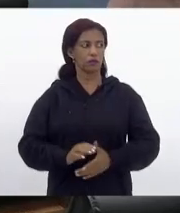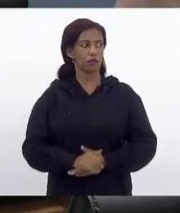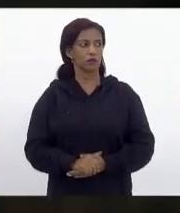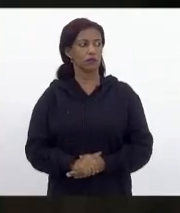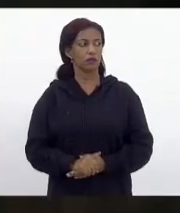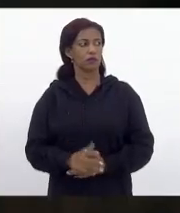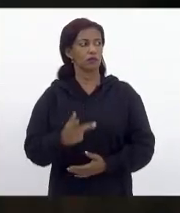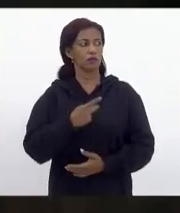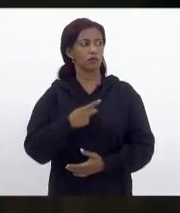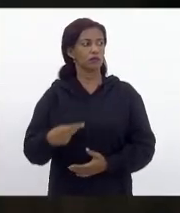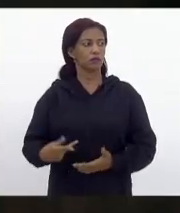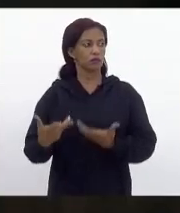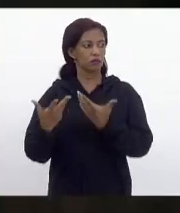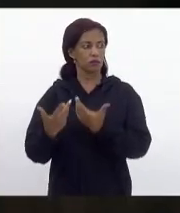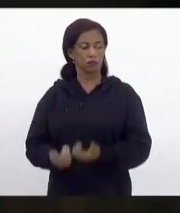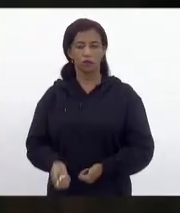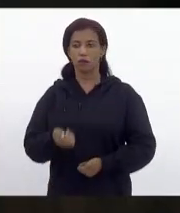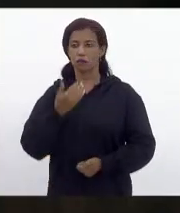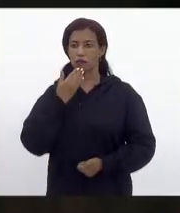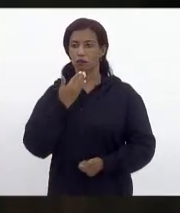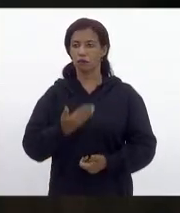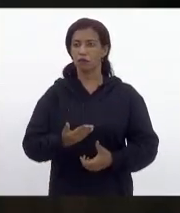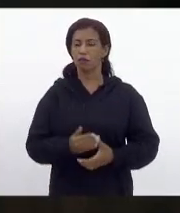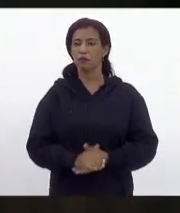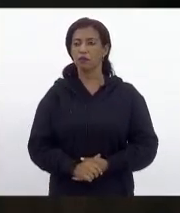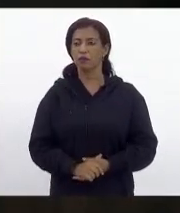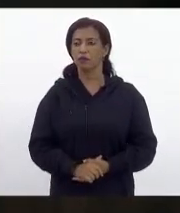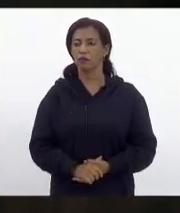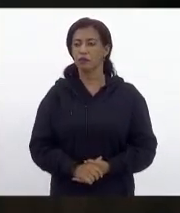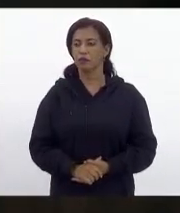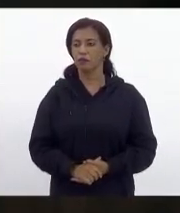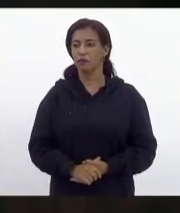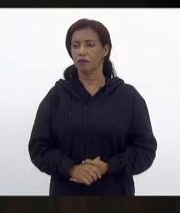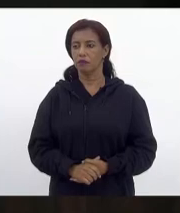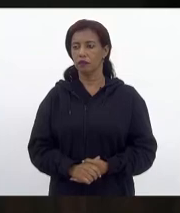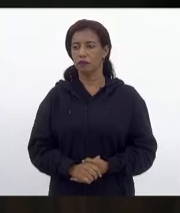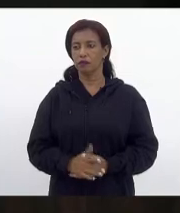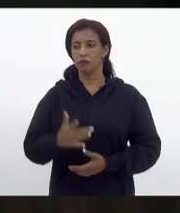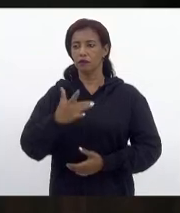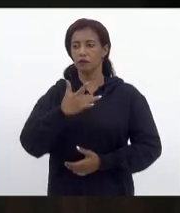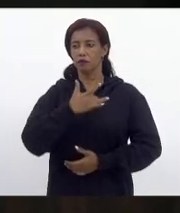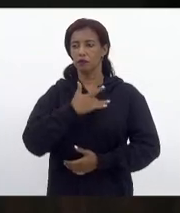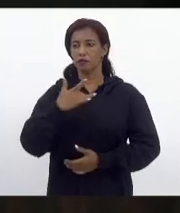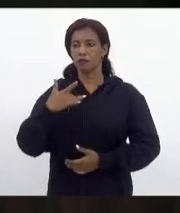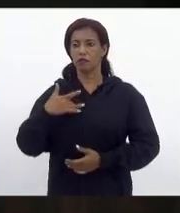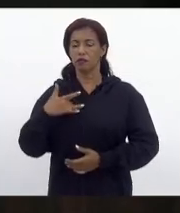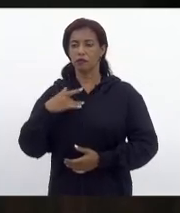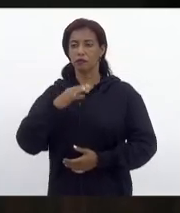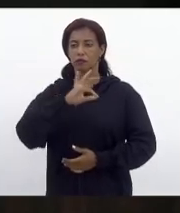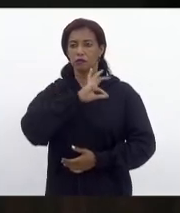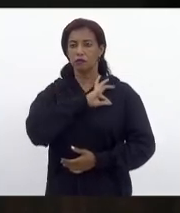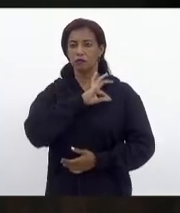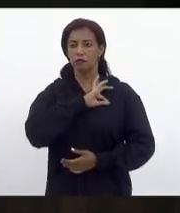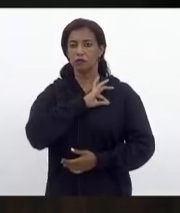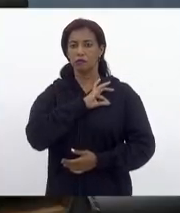A presidência defere o pedido de V. Exª. Pela Comissão de Saúde, deputada Marta Rocha.